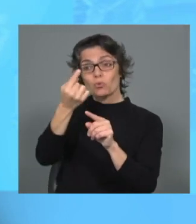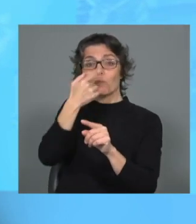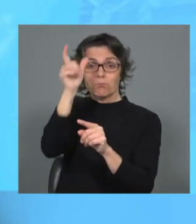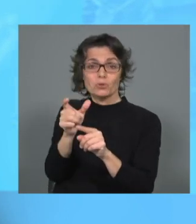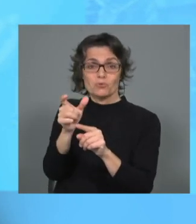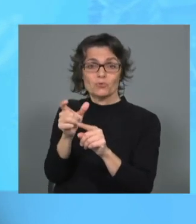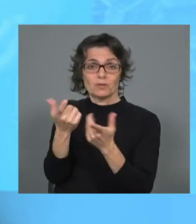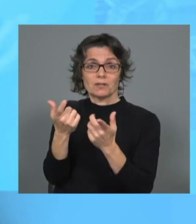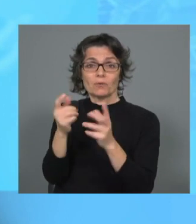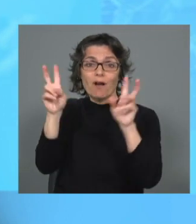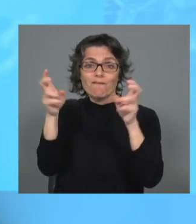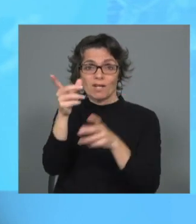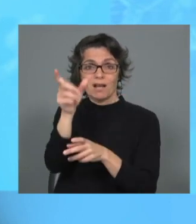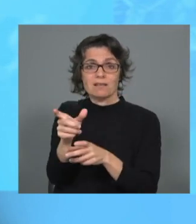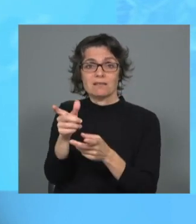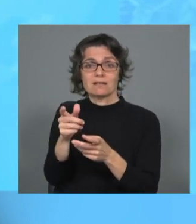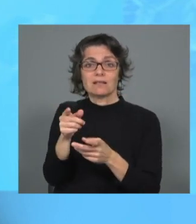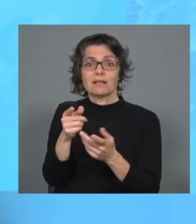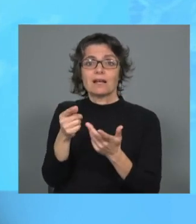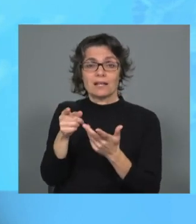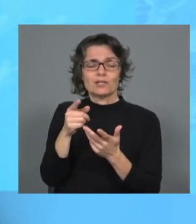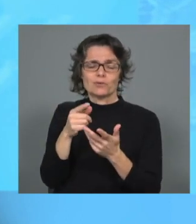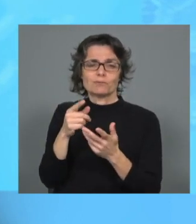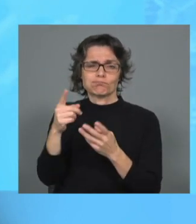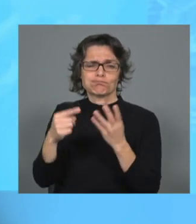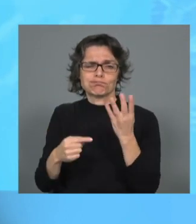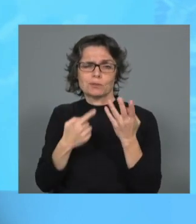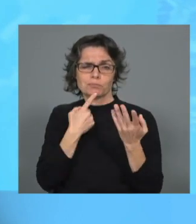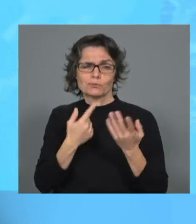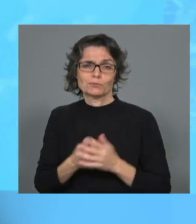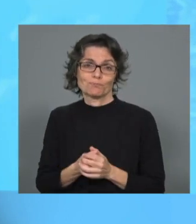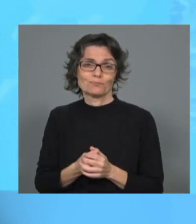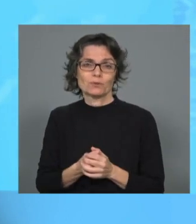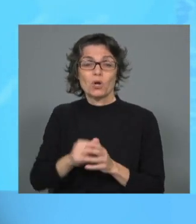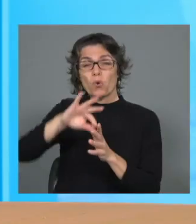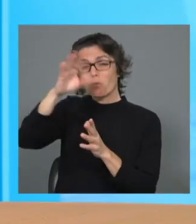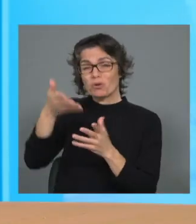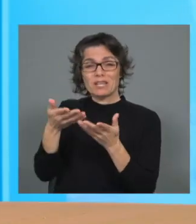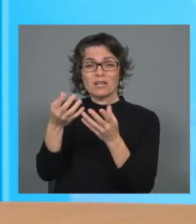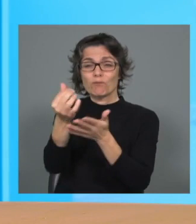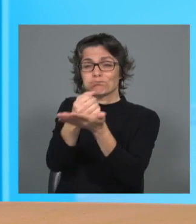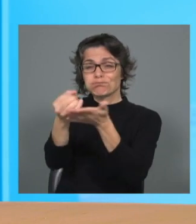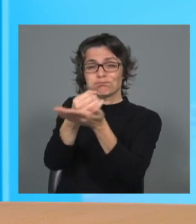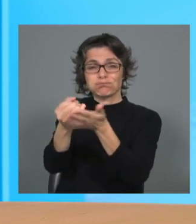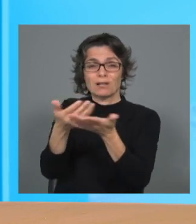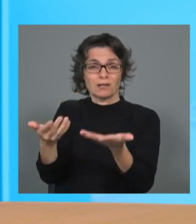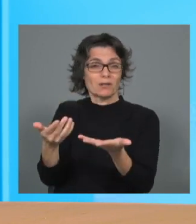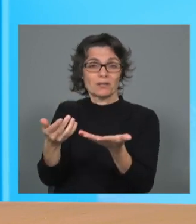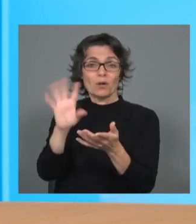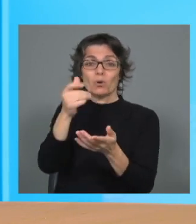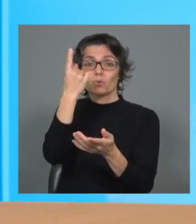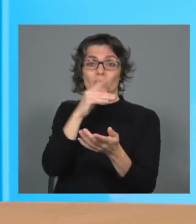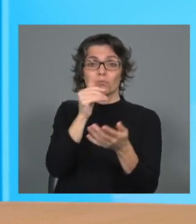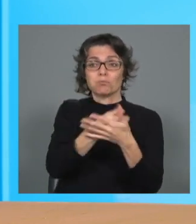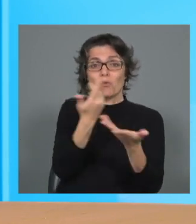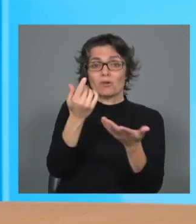repetindo com mais frequência do que desejável. Montes que vão ficando sem ninguém. Sim, sim, claramente. Regiões